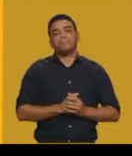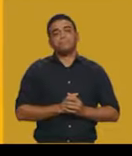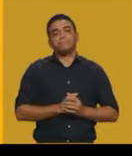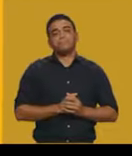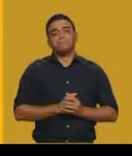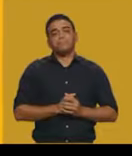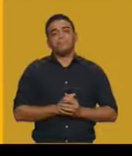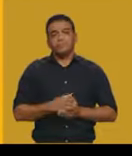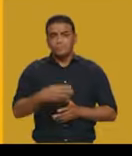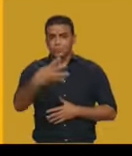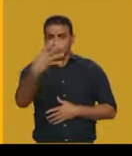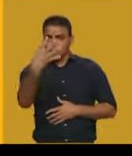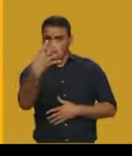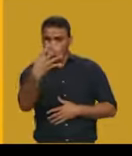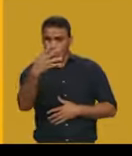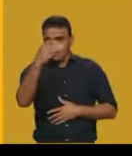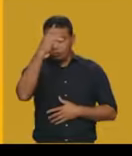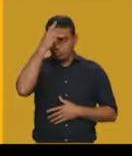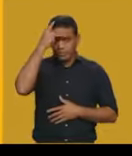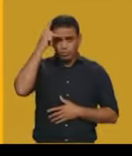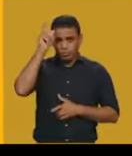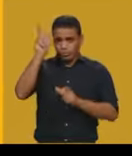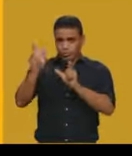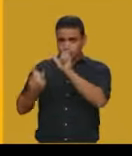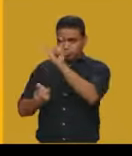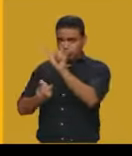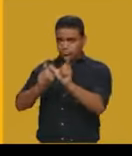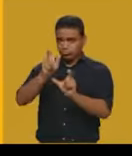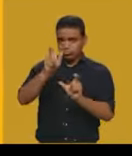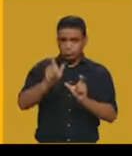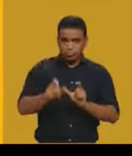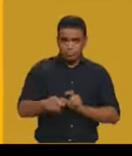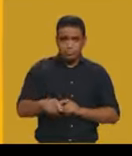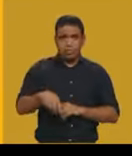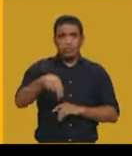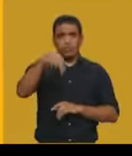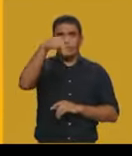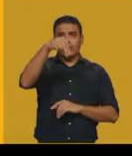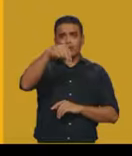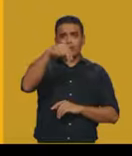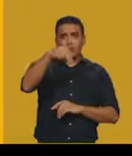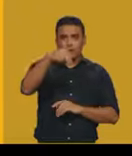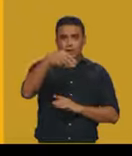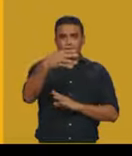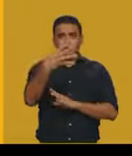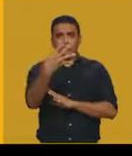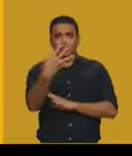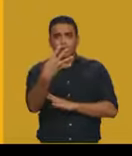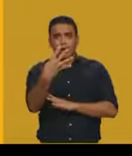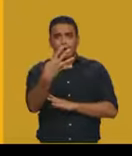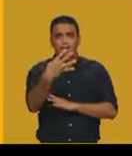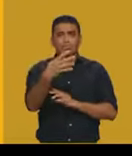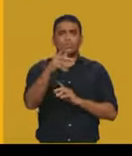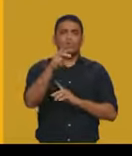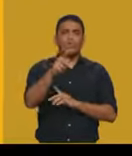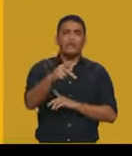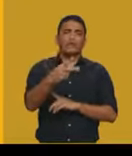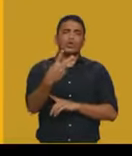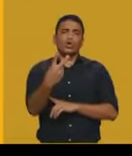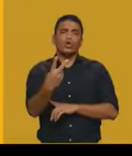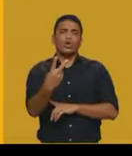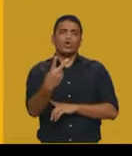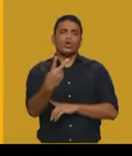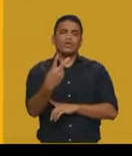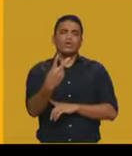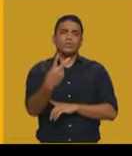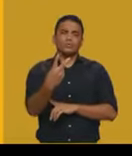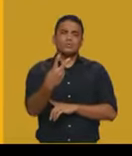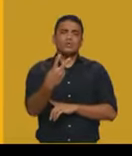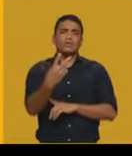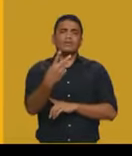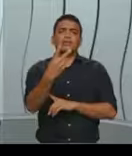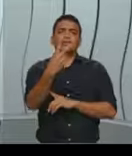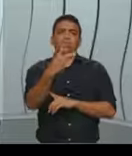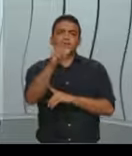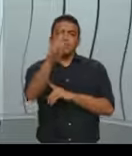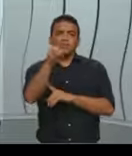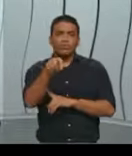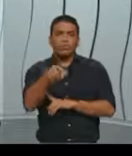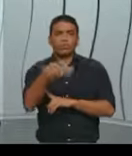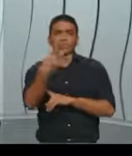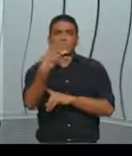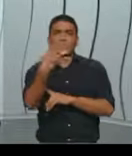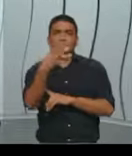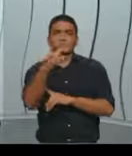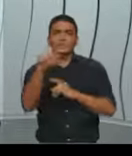Nós tínhamos 4 pessoas. Joguei o N vai ser o meu 4, o meu P vai ser meu 2, 4, 2 fatorial, 4 menos